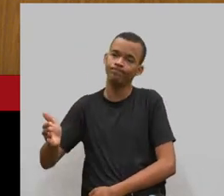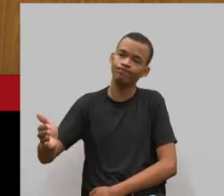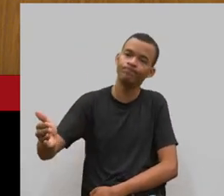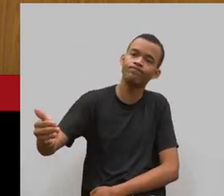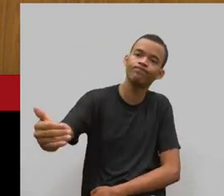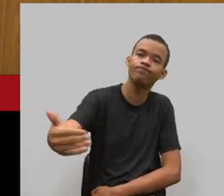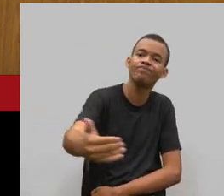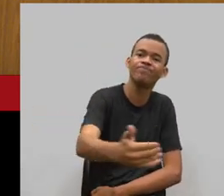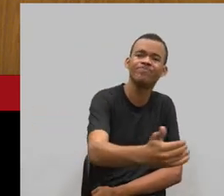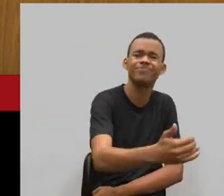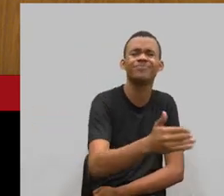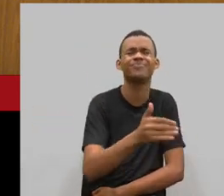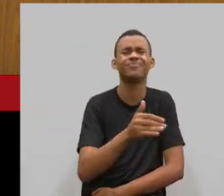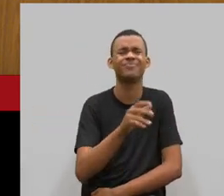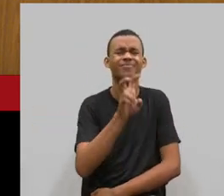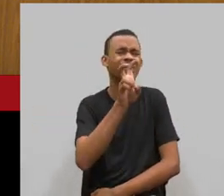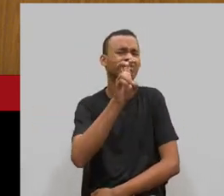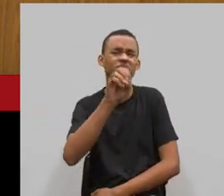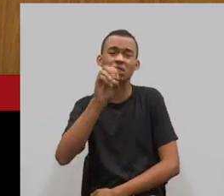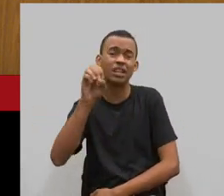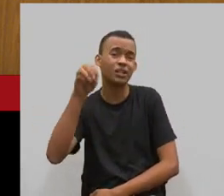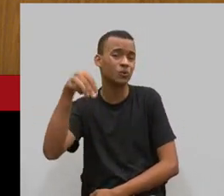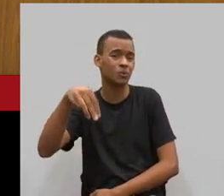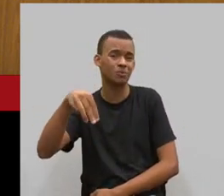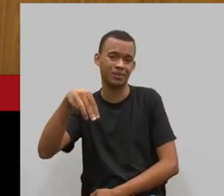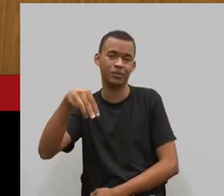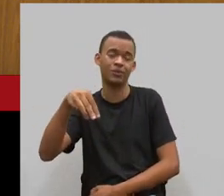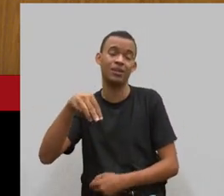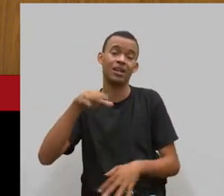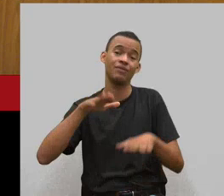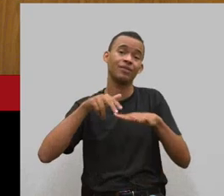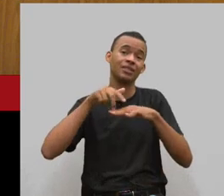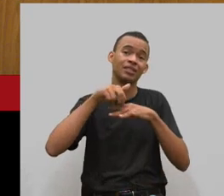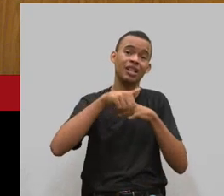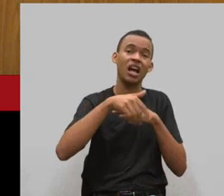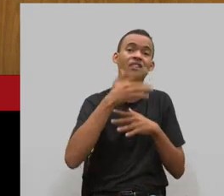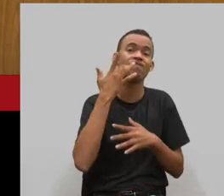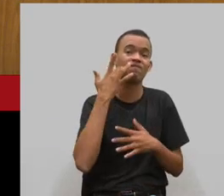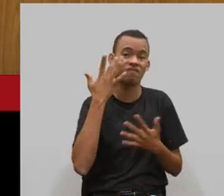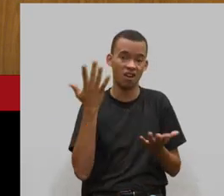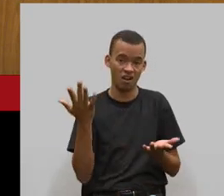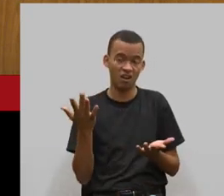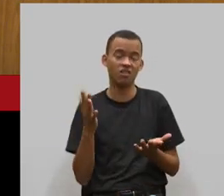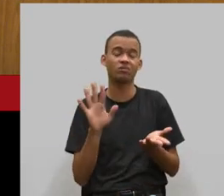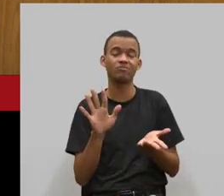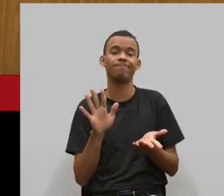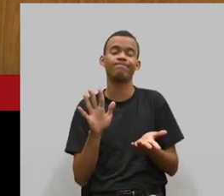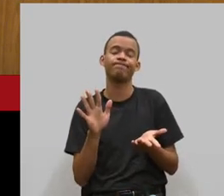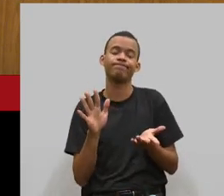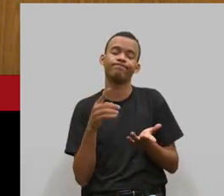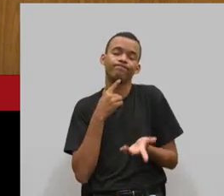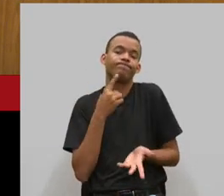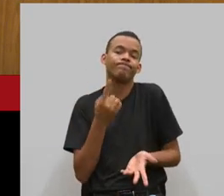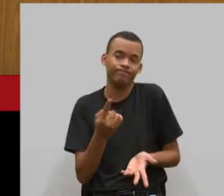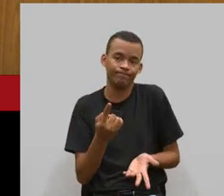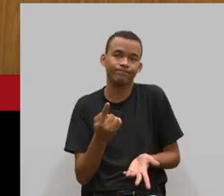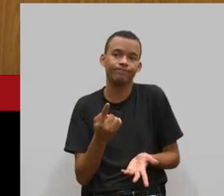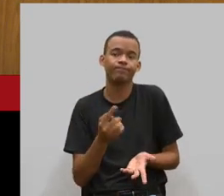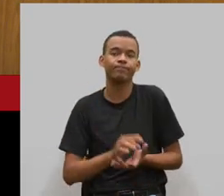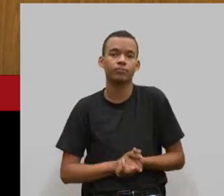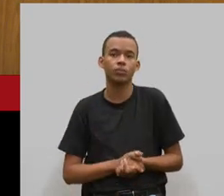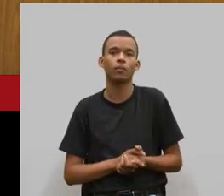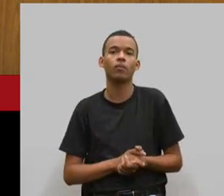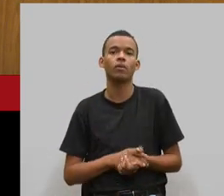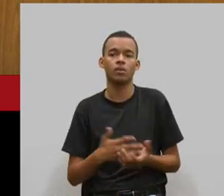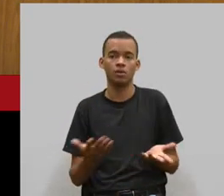escada eh seria bem mais curto Então eu queria eh deixar aqui para vocês que a nossa